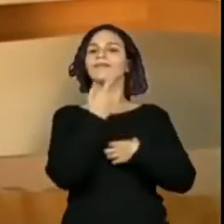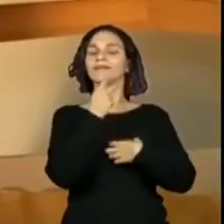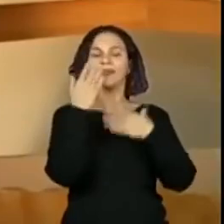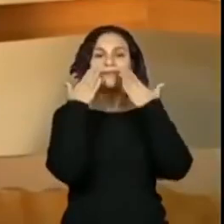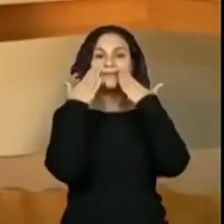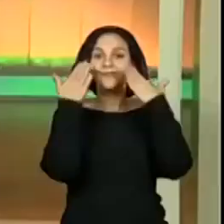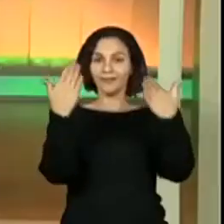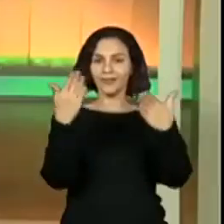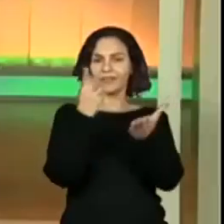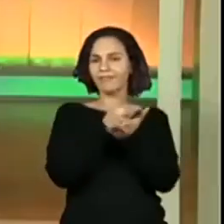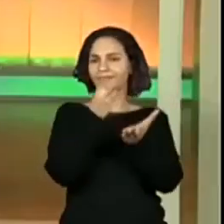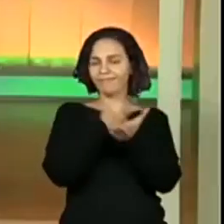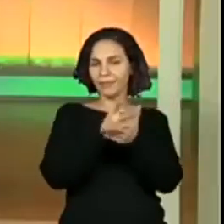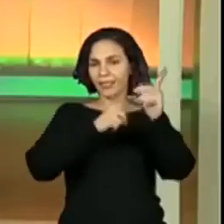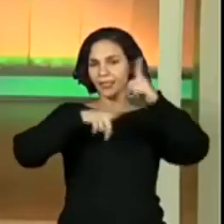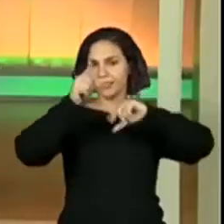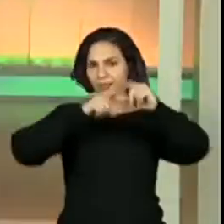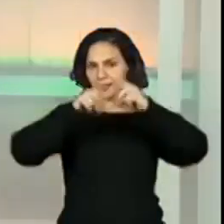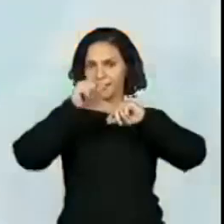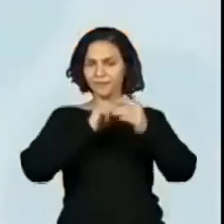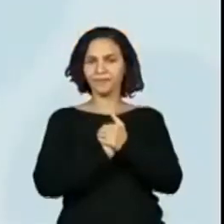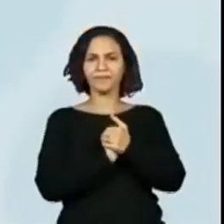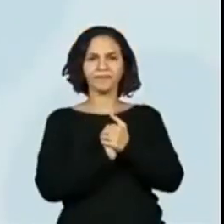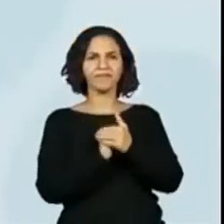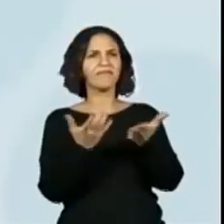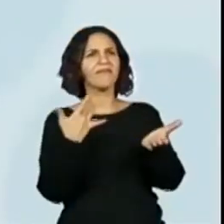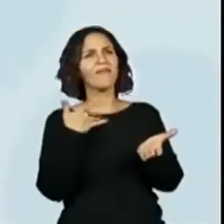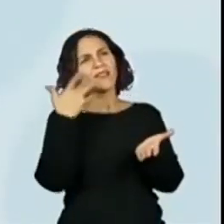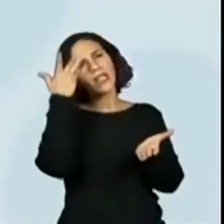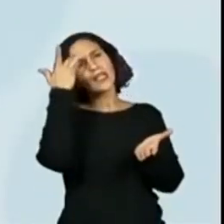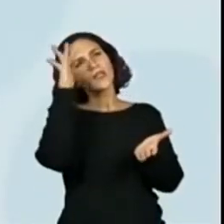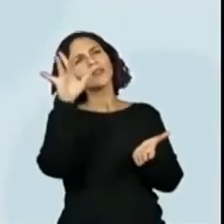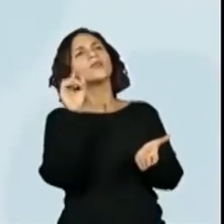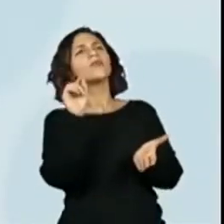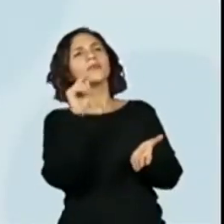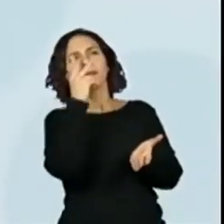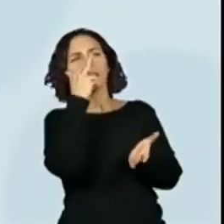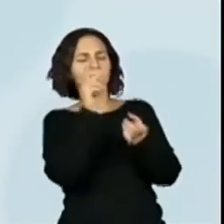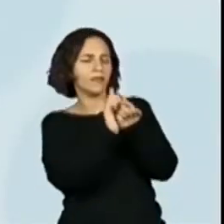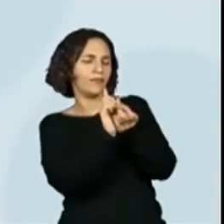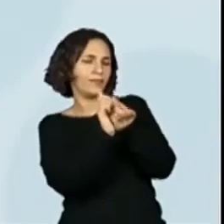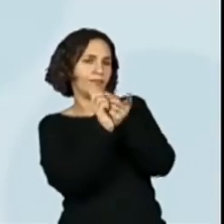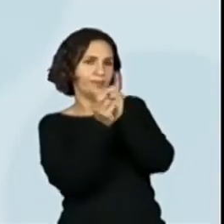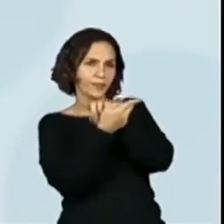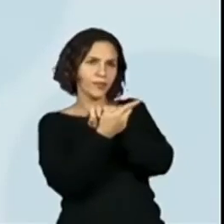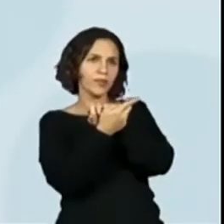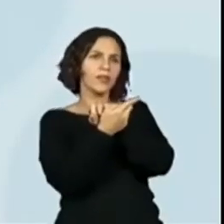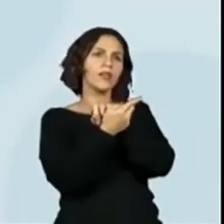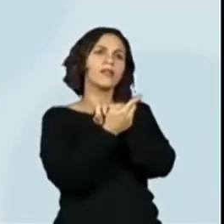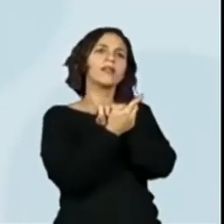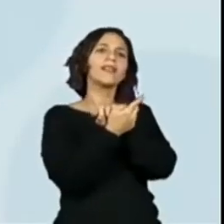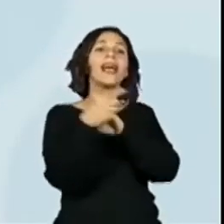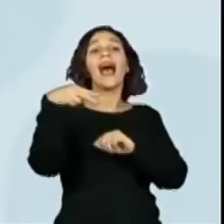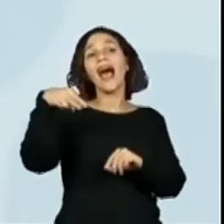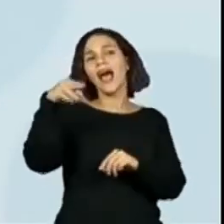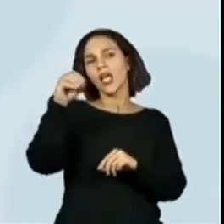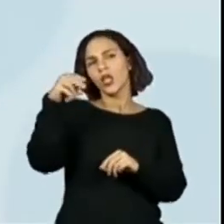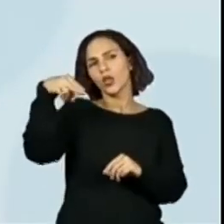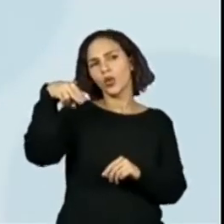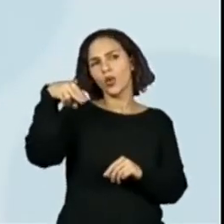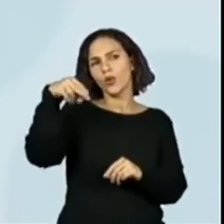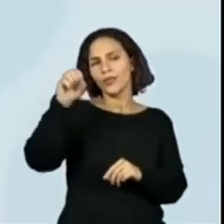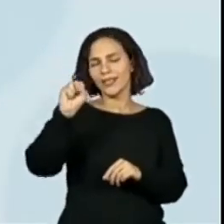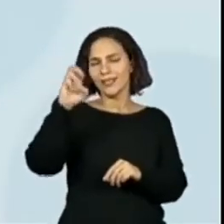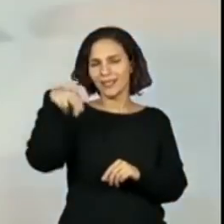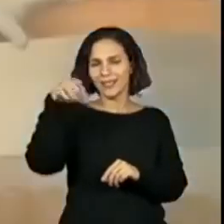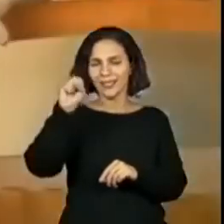brilhar constante. Nonsense é falta de coerência, contrário de bom senso, né? Uma palavra na sua origem que não é